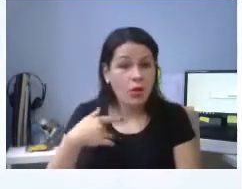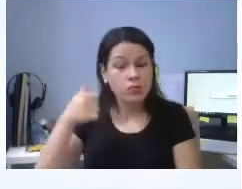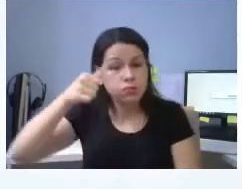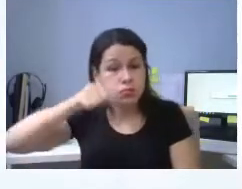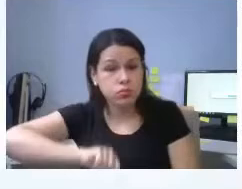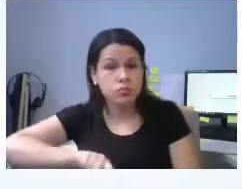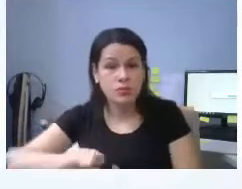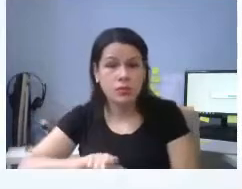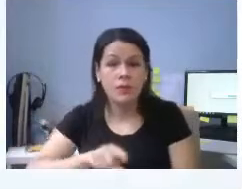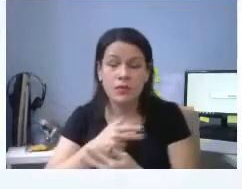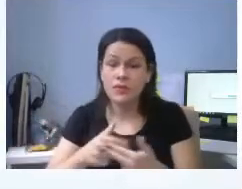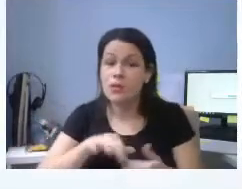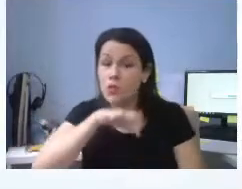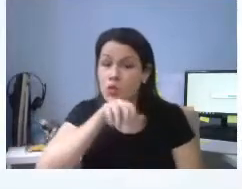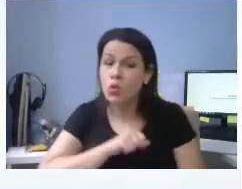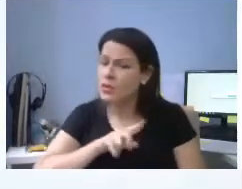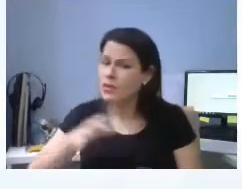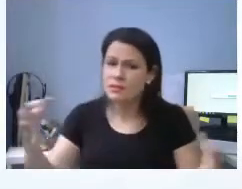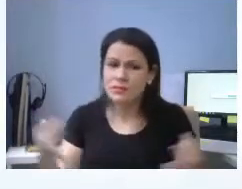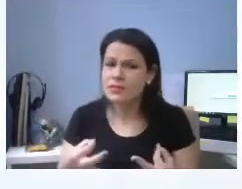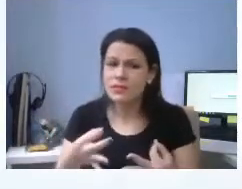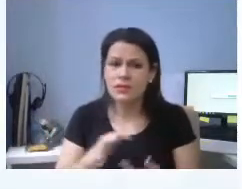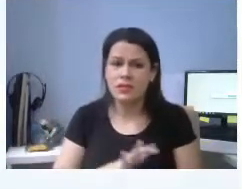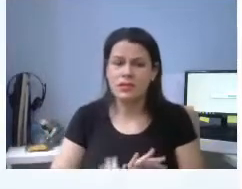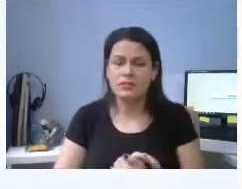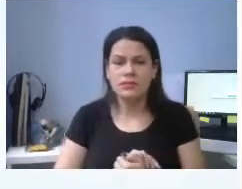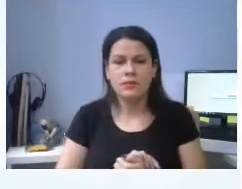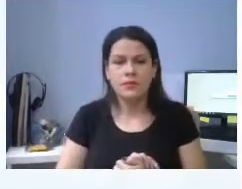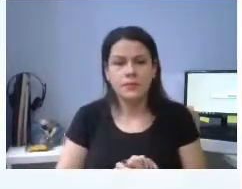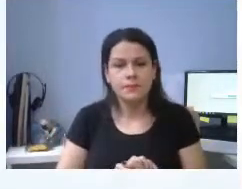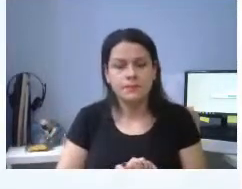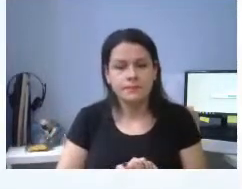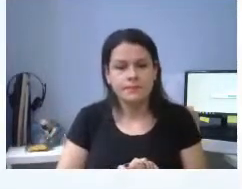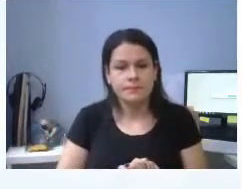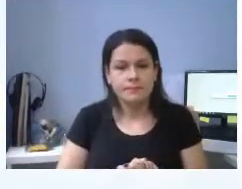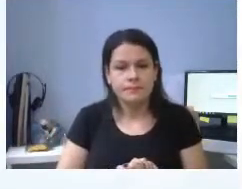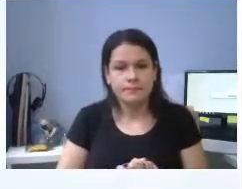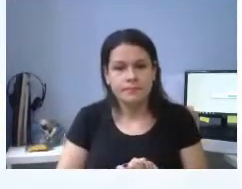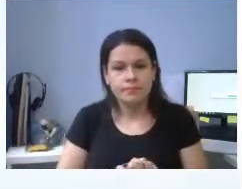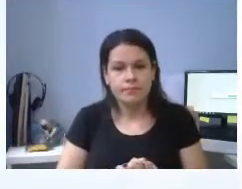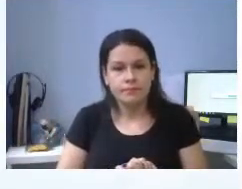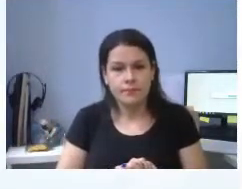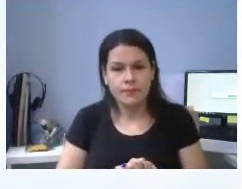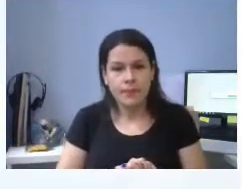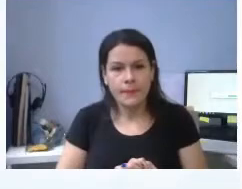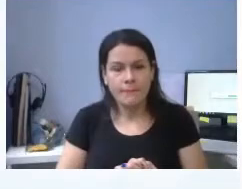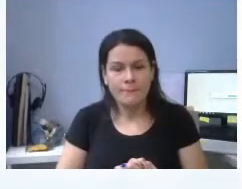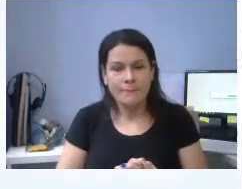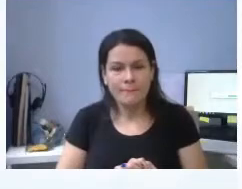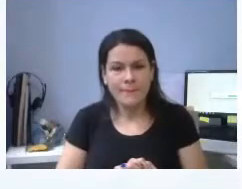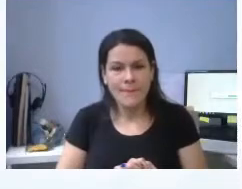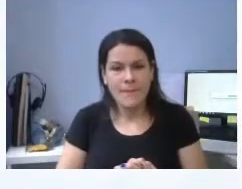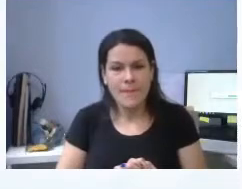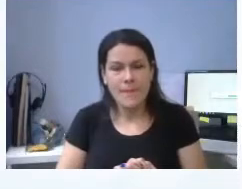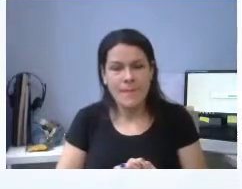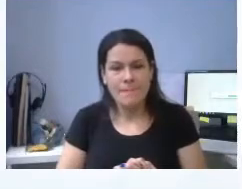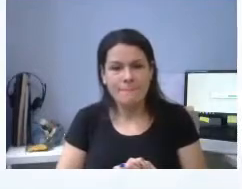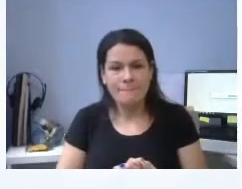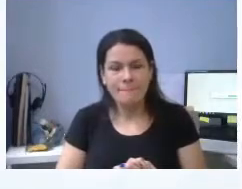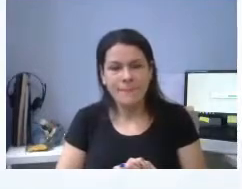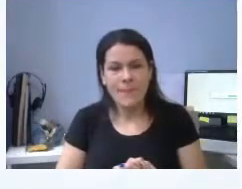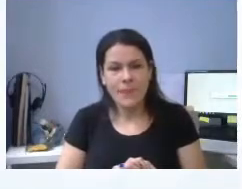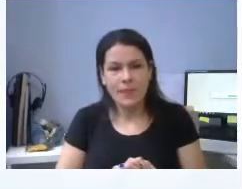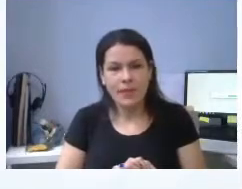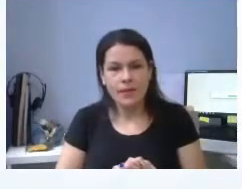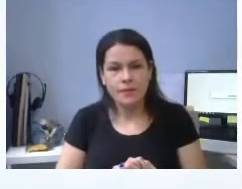coisa muito ruim. Eu não tenho dúvida quanto a isso. Perfeito. Pedro, a legislação diz que as pessoas com comorbidade ou